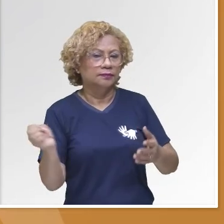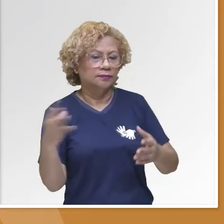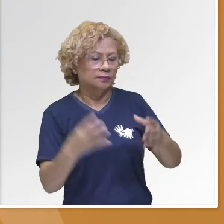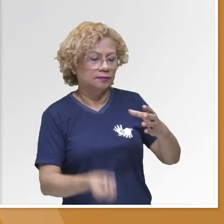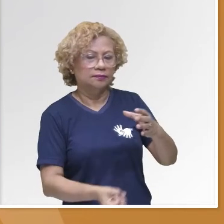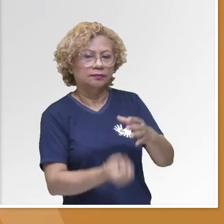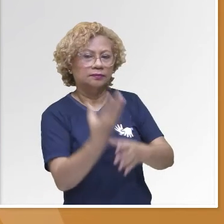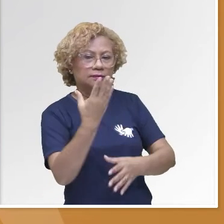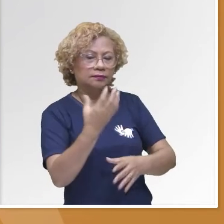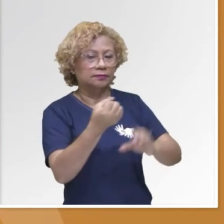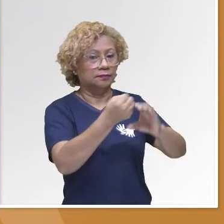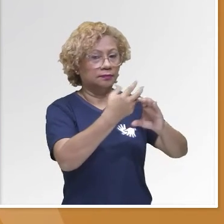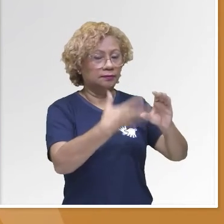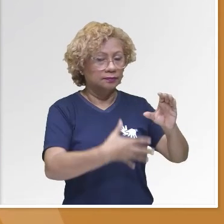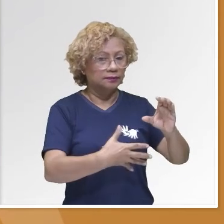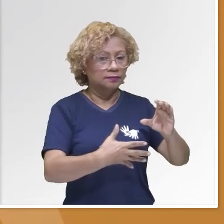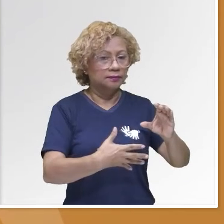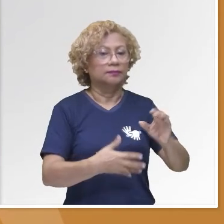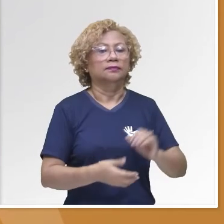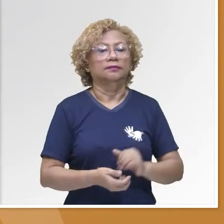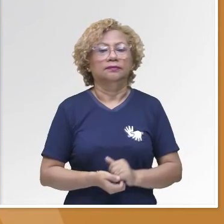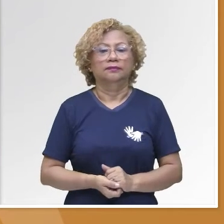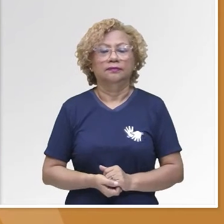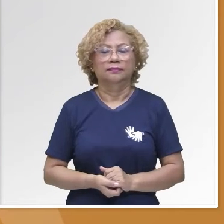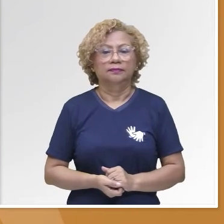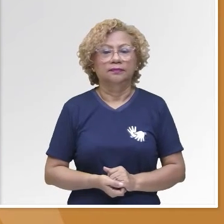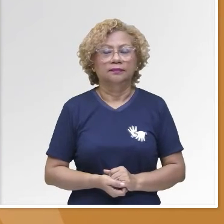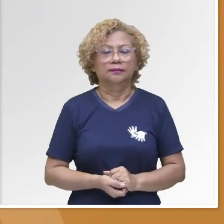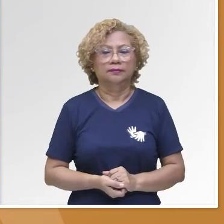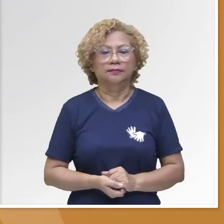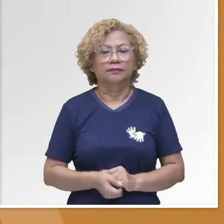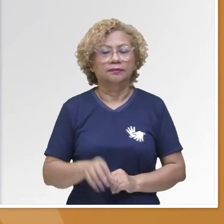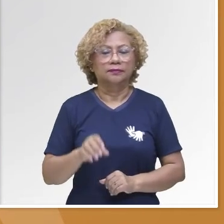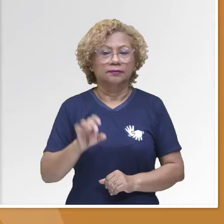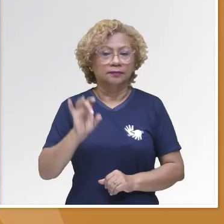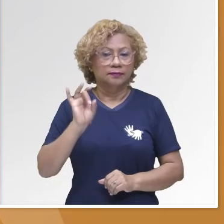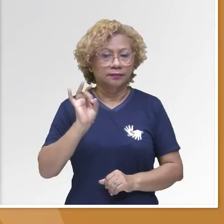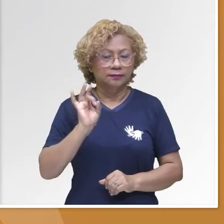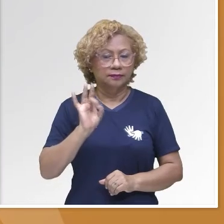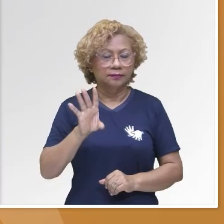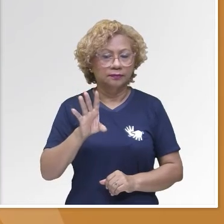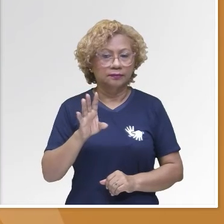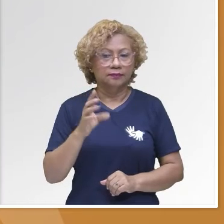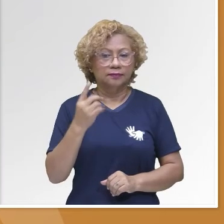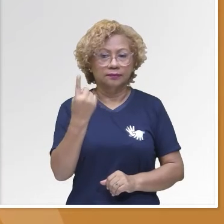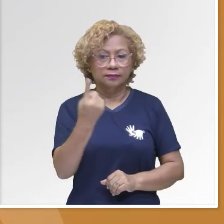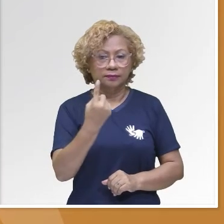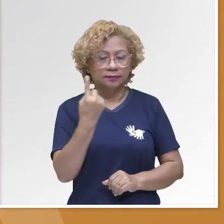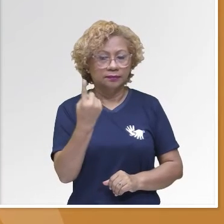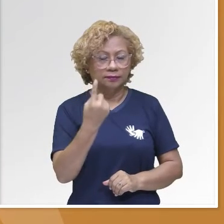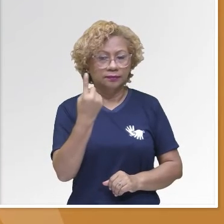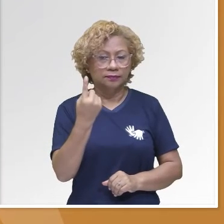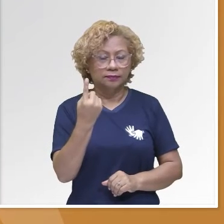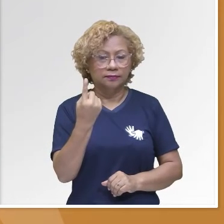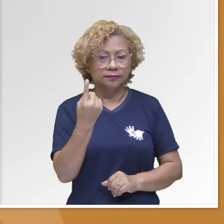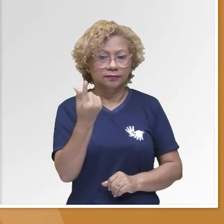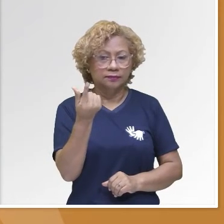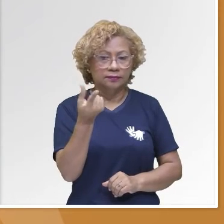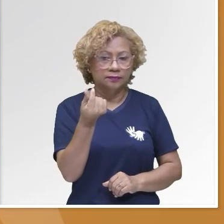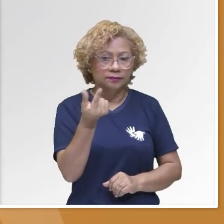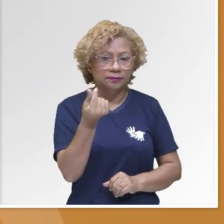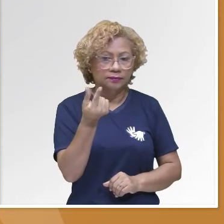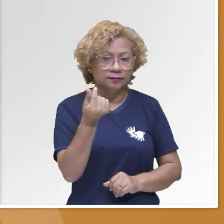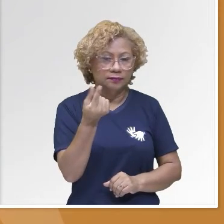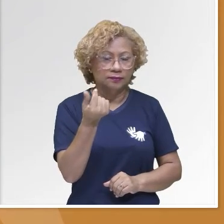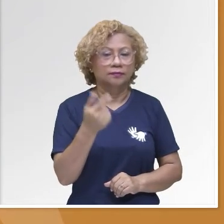onde vai apresentar somente uma única moeda, tá? Então, a